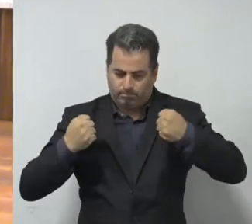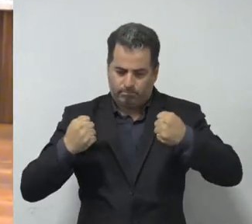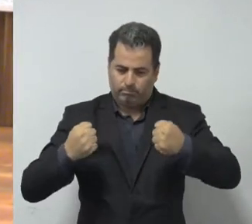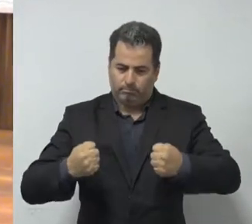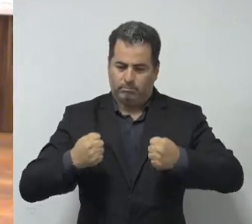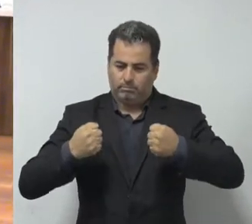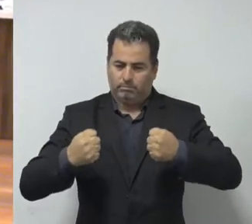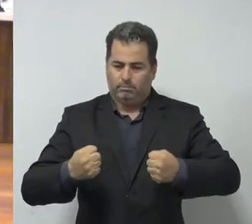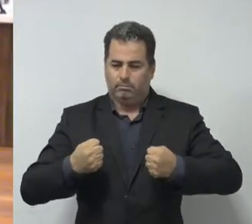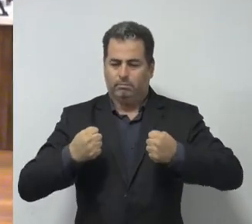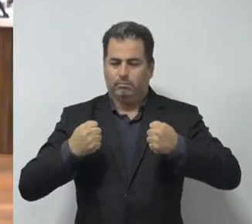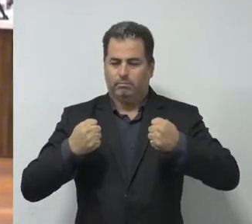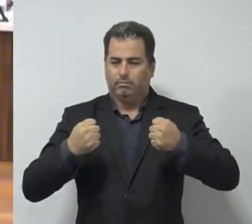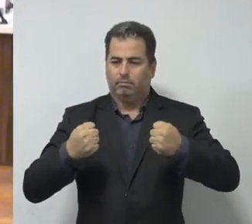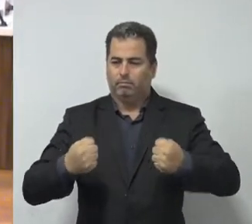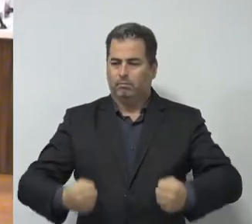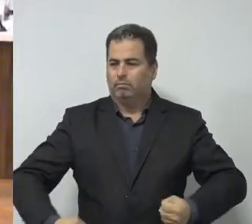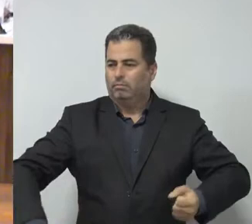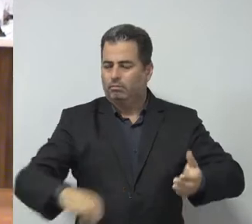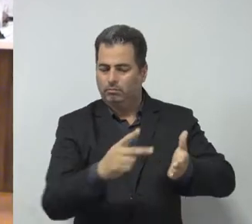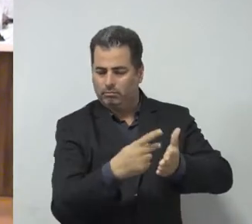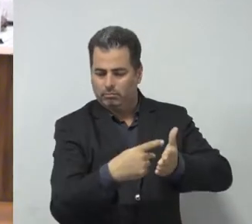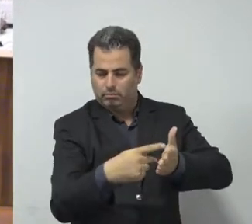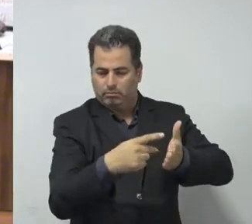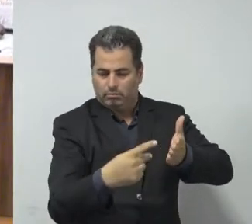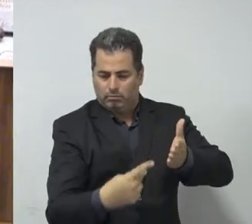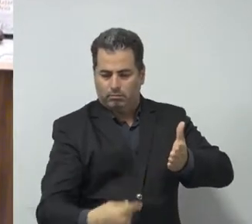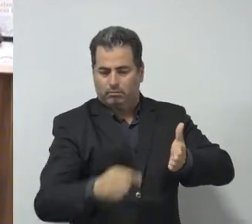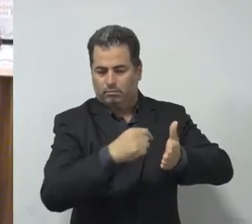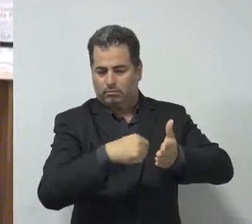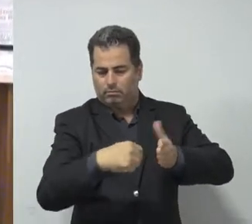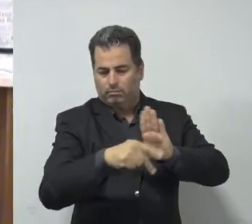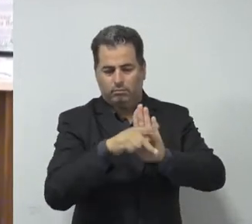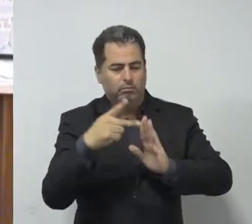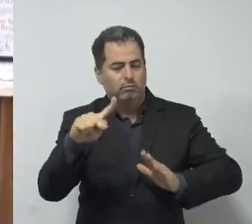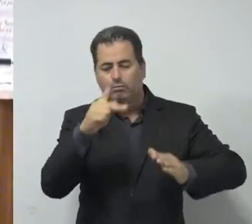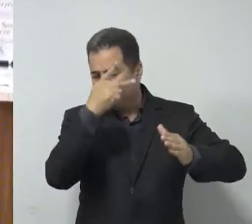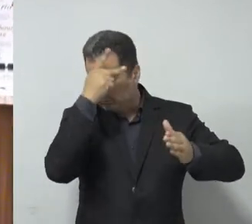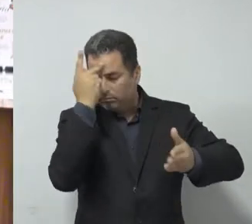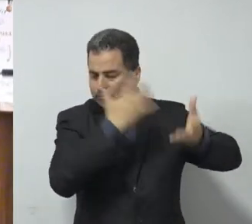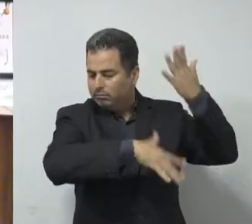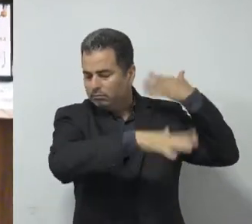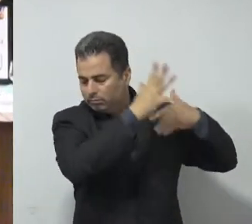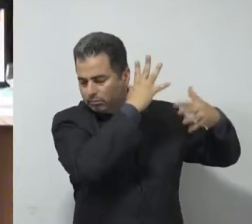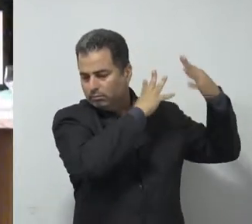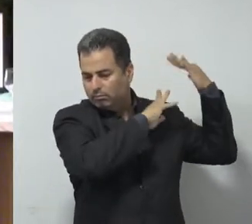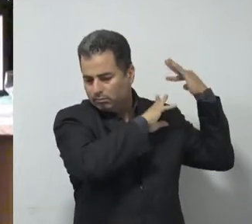bravura que escreveram nossos pais,